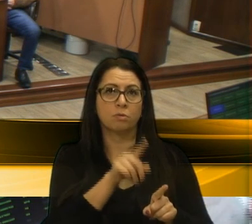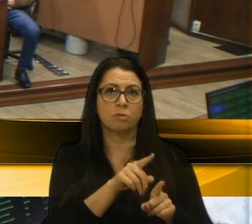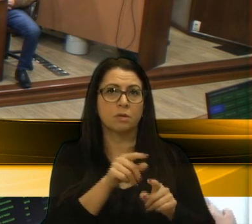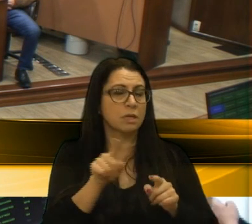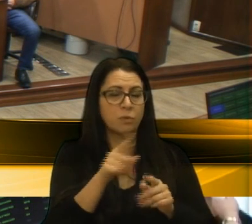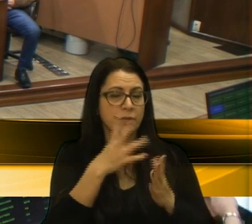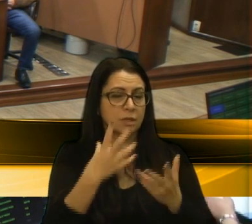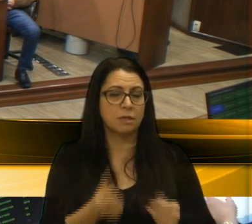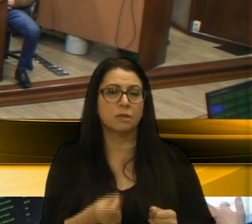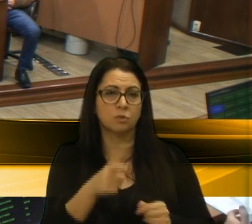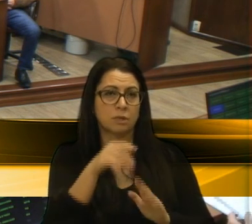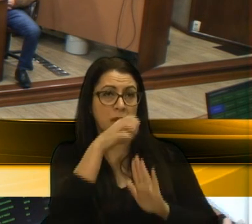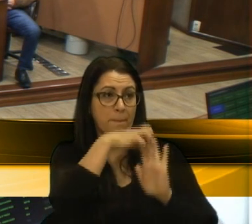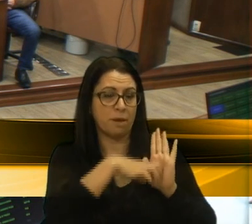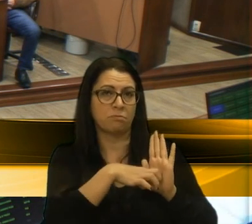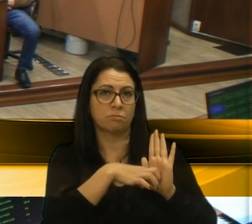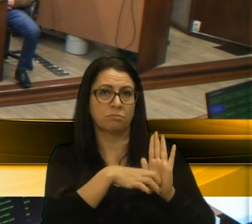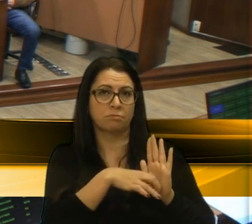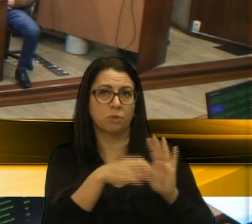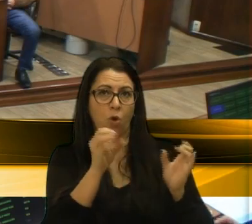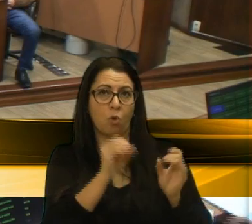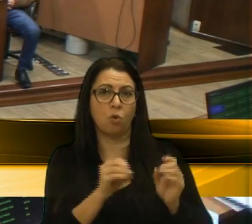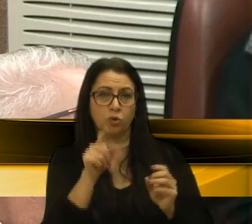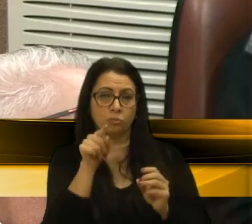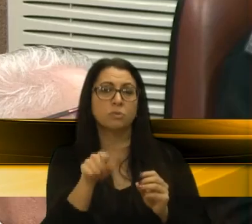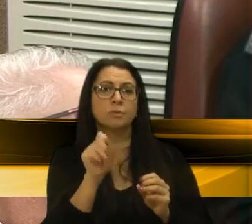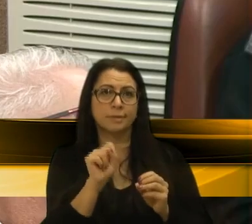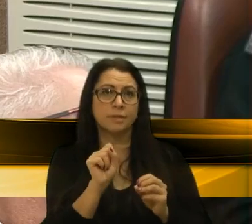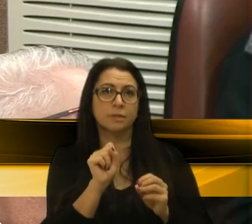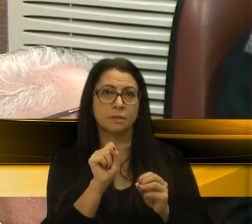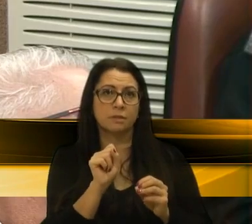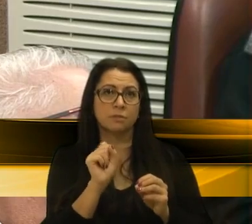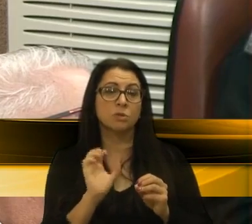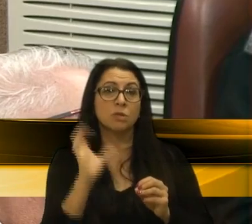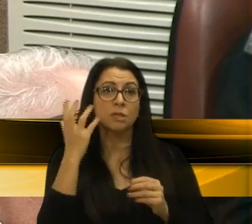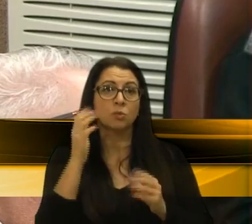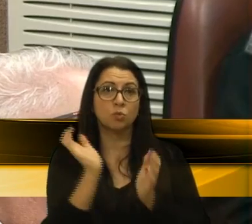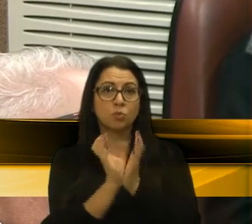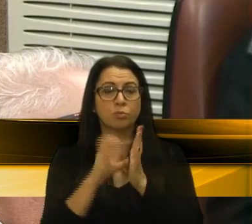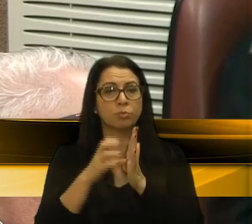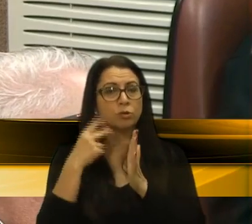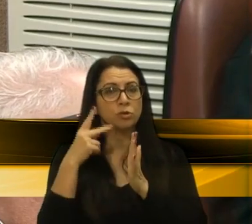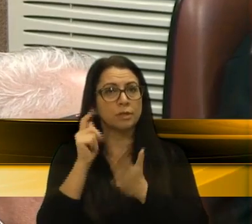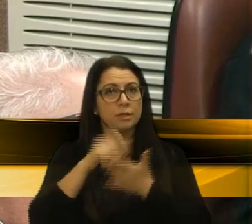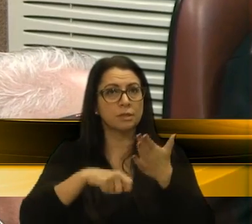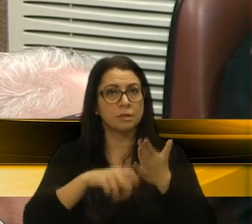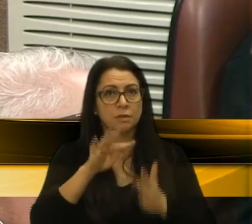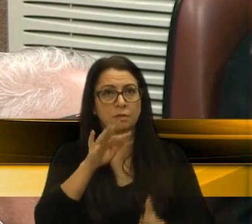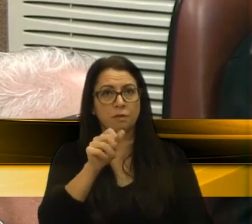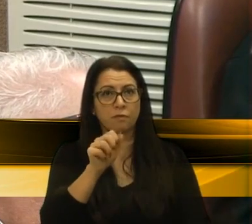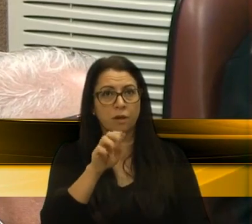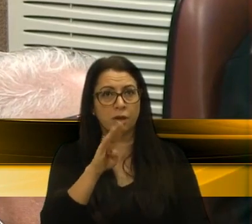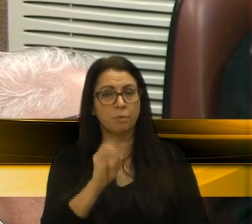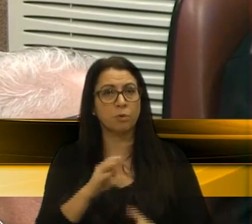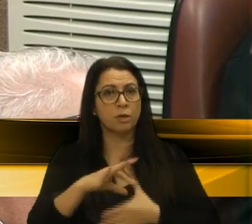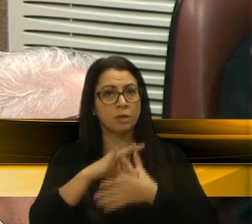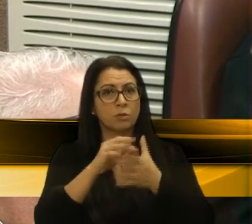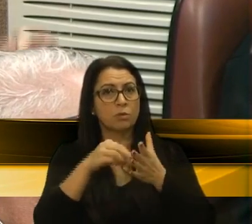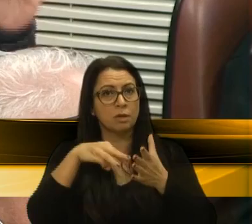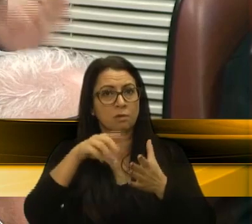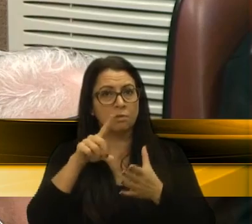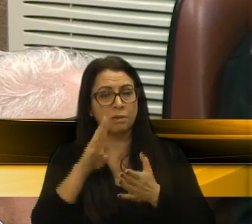mão das emendas parlamentares. Espetacular. Isso sim, uma baita decisão da bancada, assinada pelo deputado Fábio Branco, ontem líder da bancada do MDB na